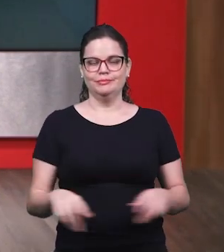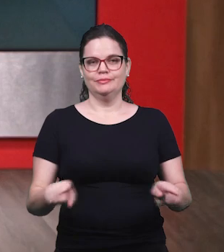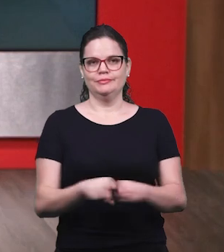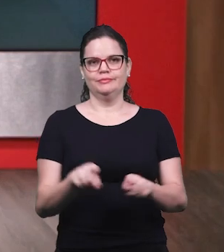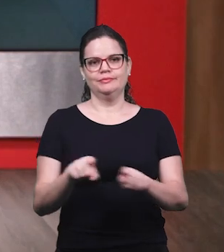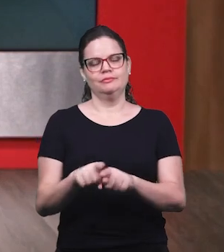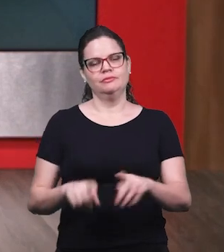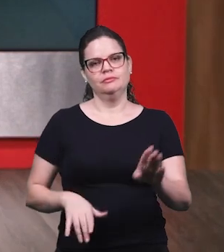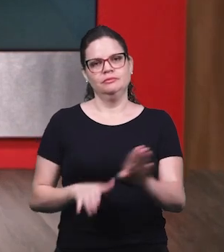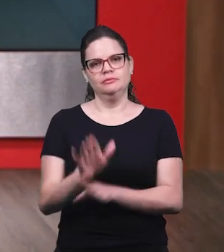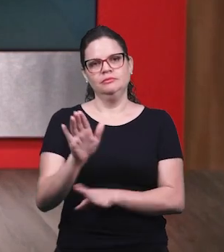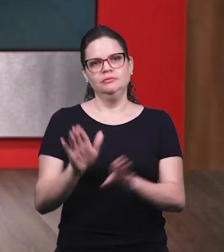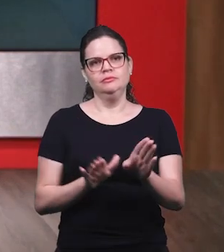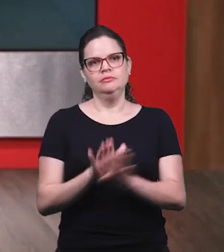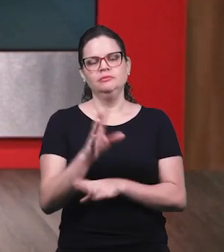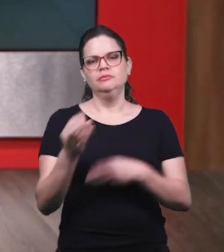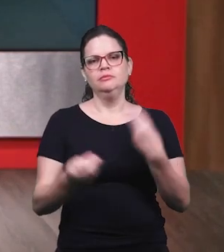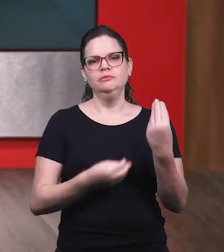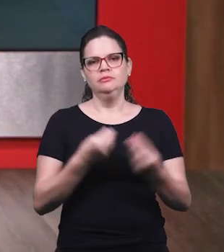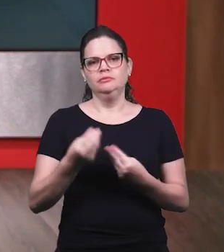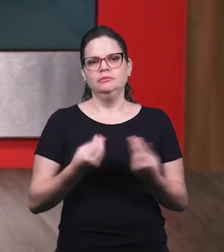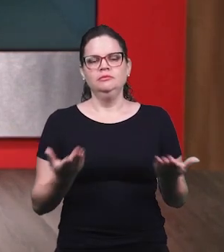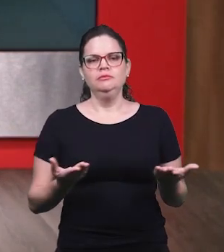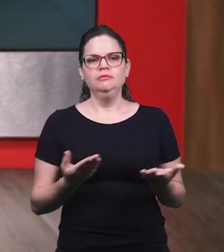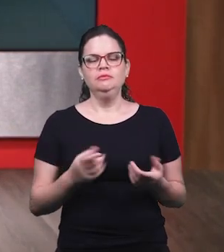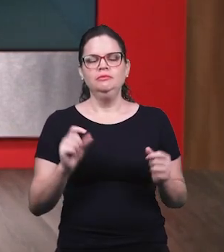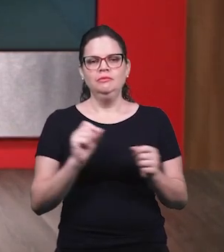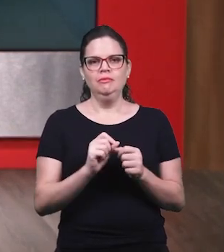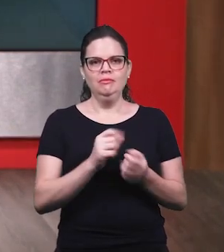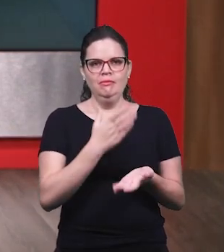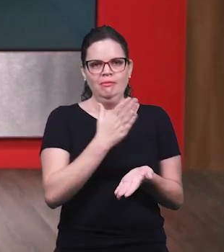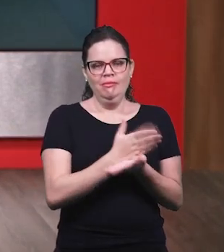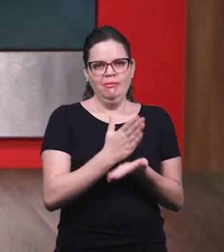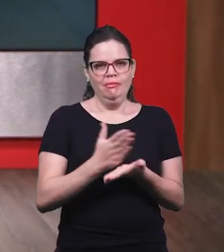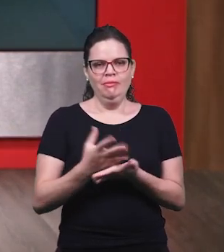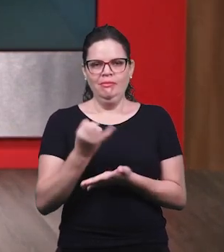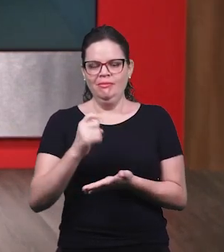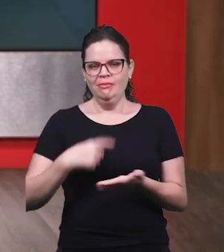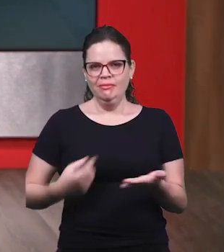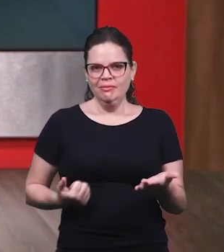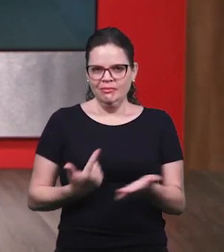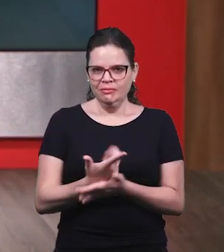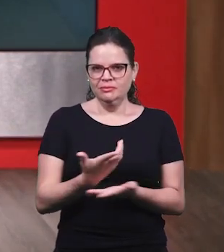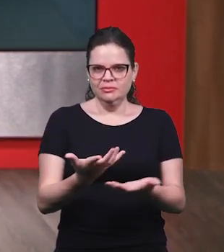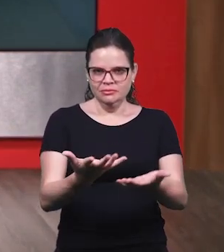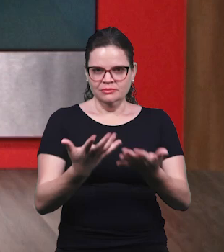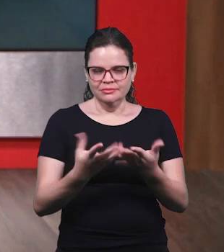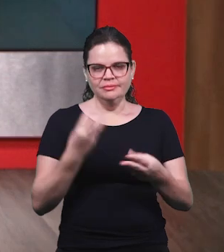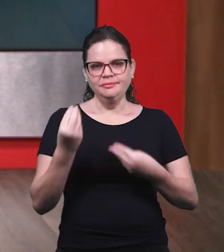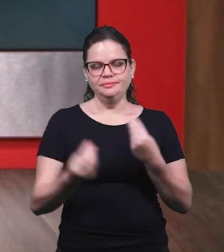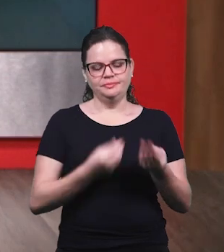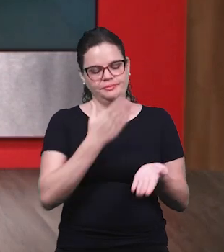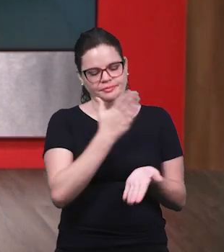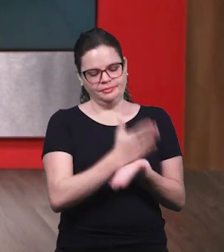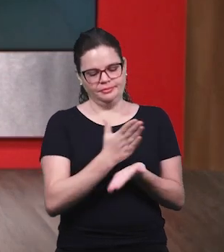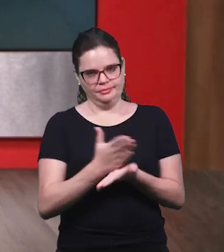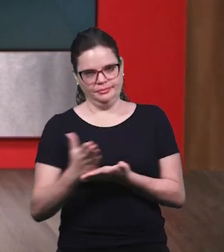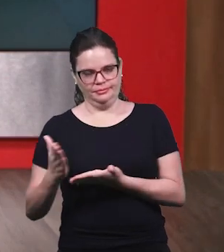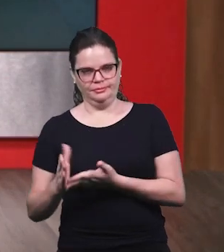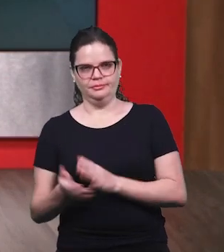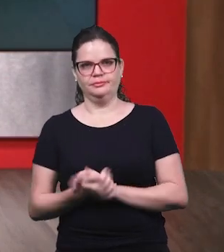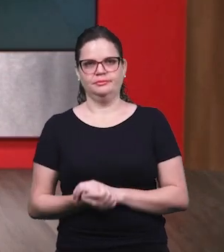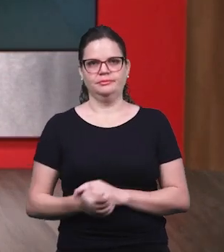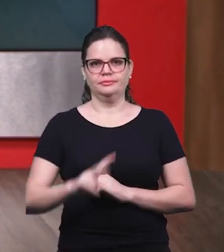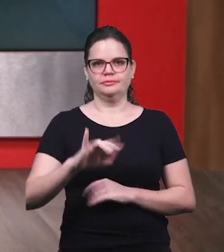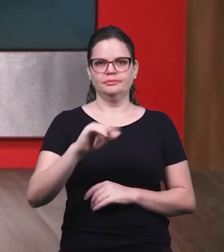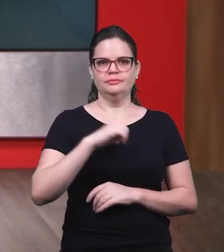como lidar com compra a prazo. Esse assunto nós vamos dividir em 2 programas.